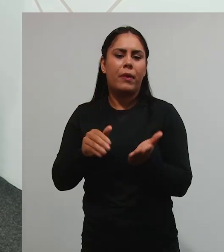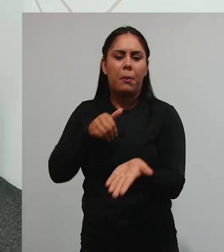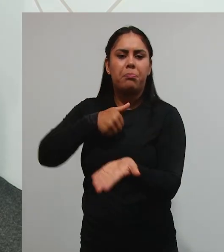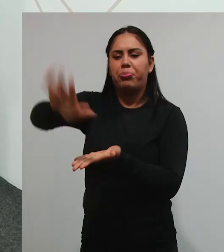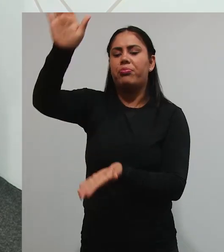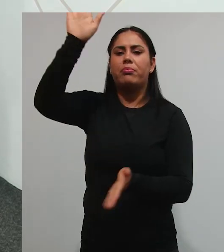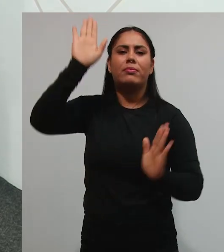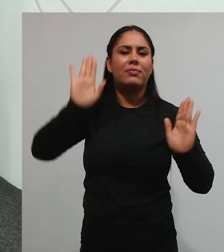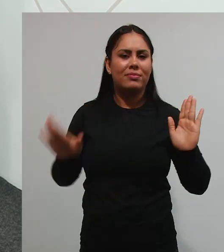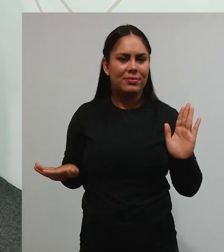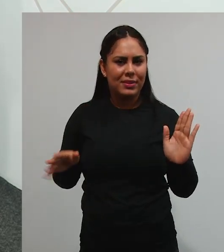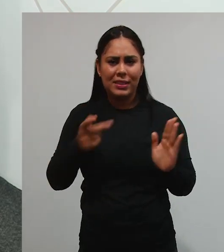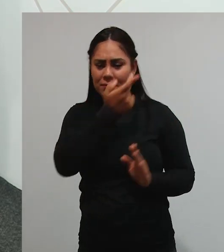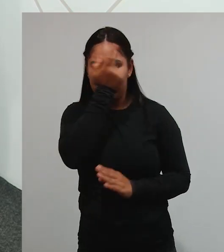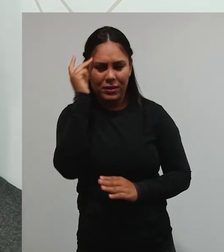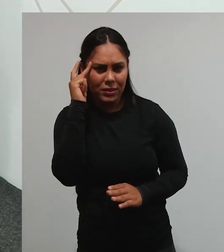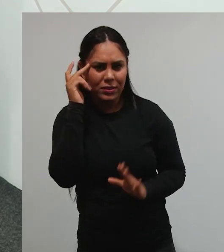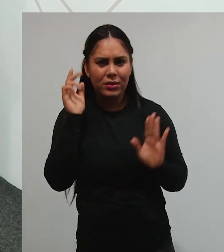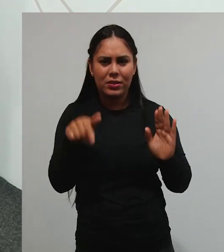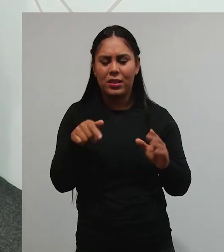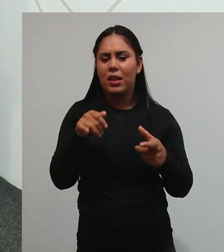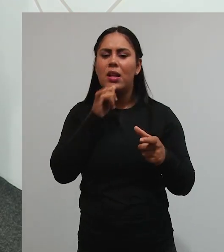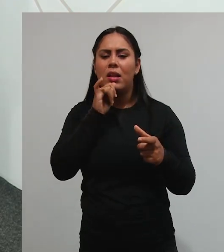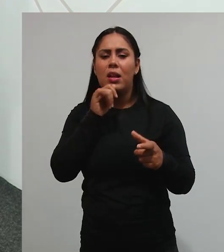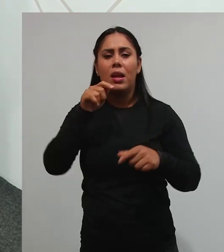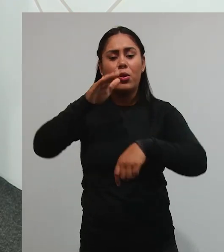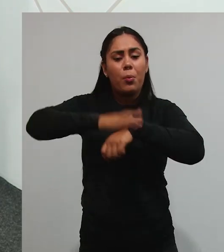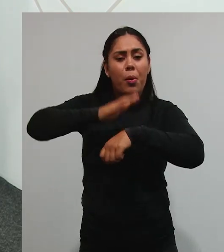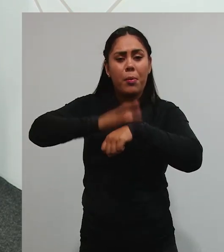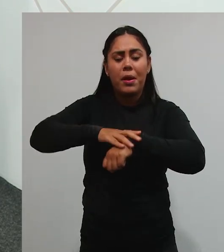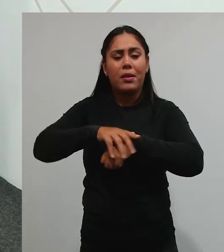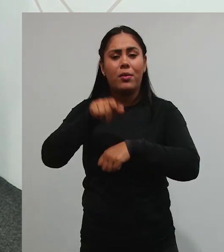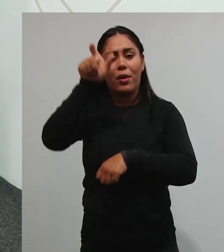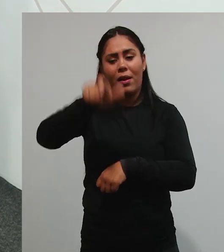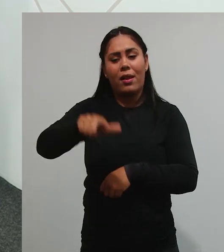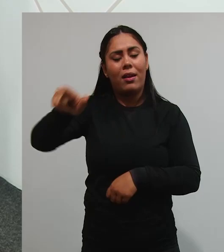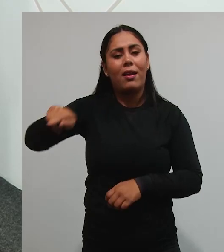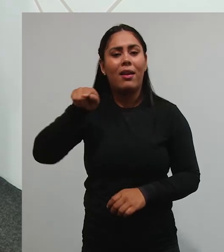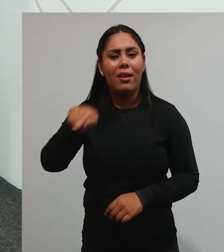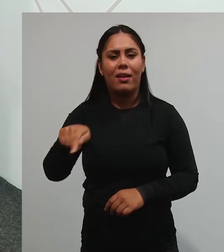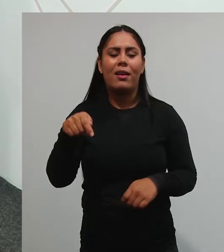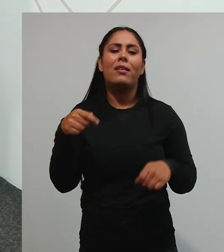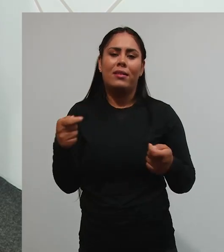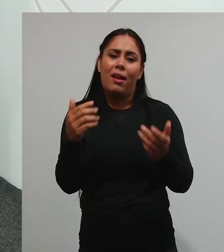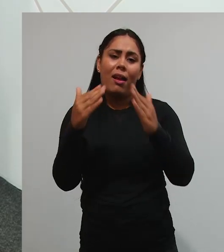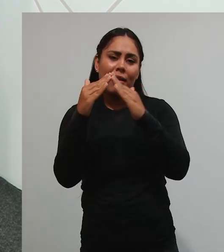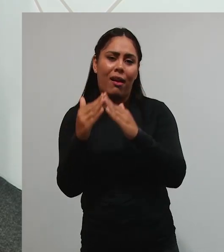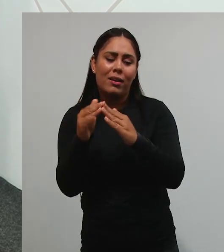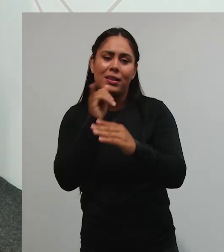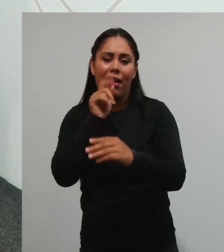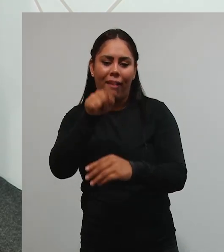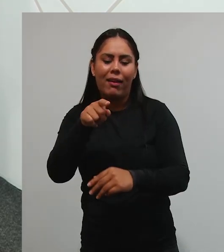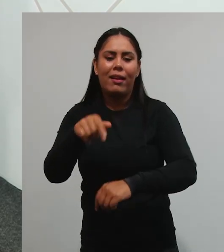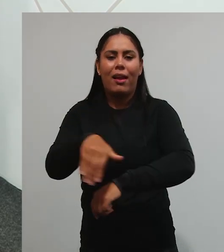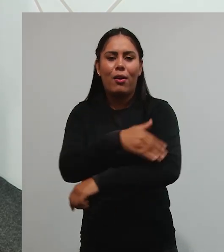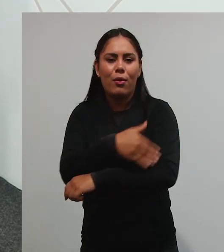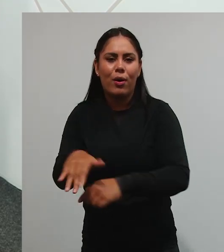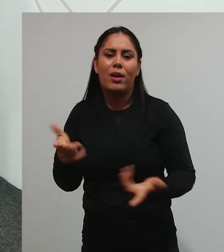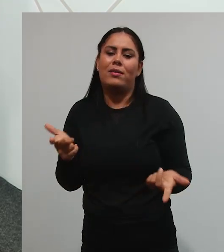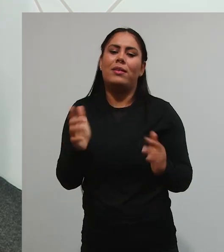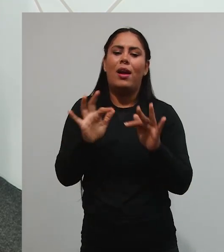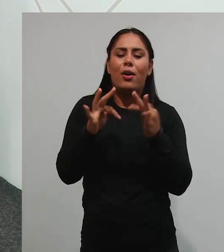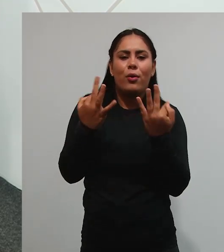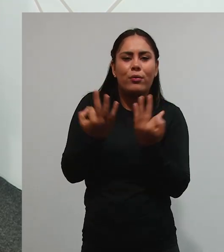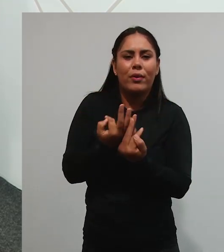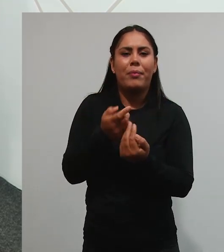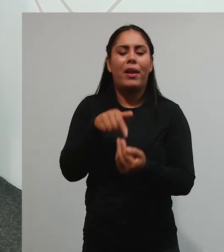expulsão dessas pessoas do locus em que, naquele momento, para ela, é a casa, é a família, é a